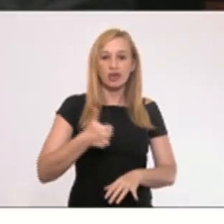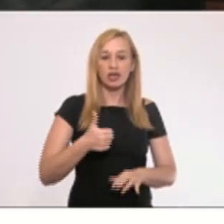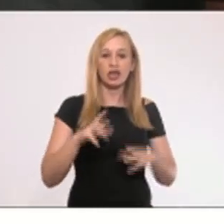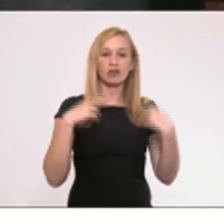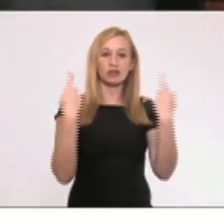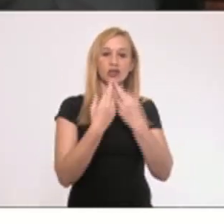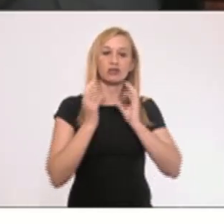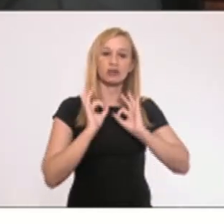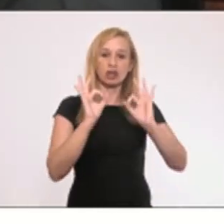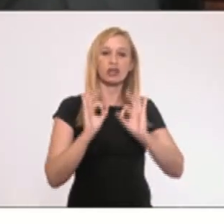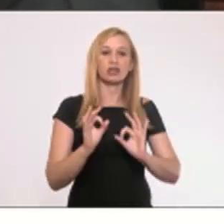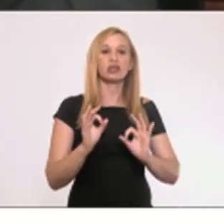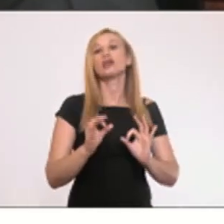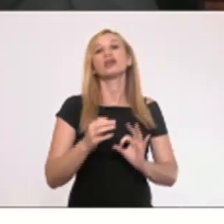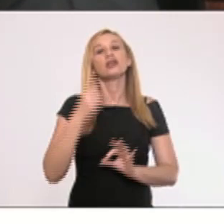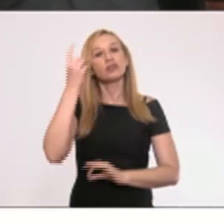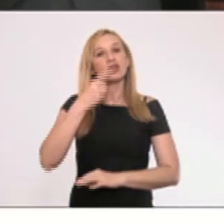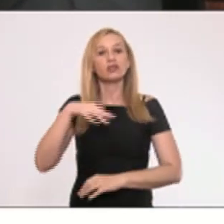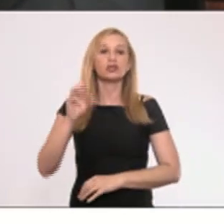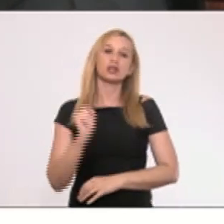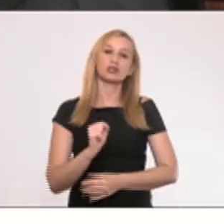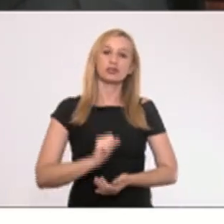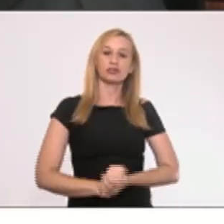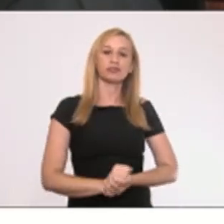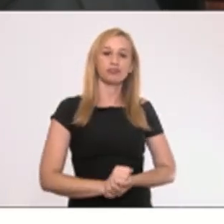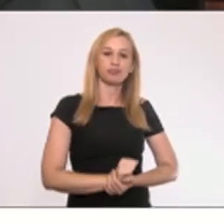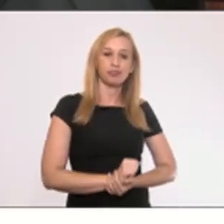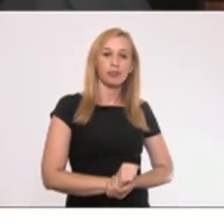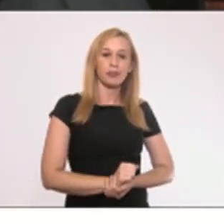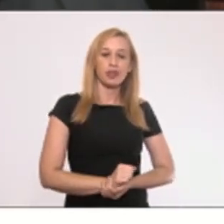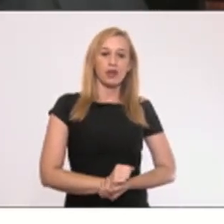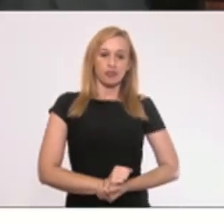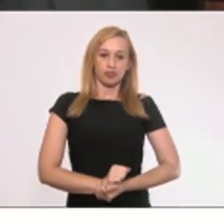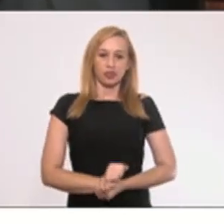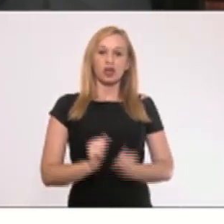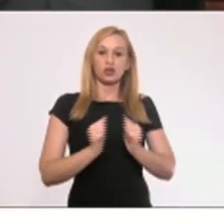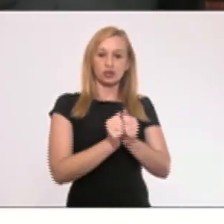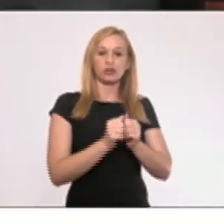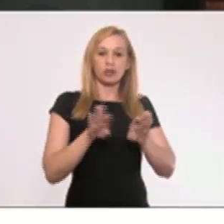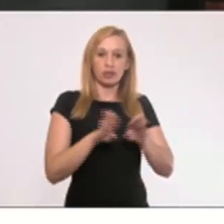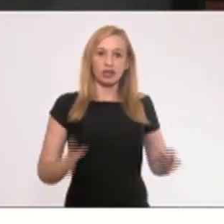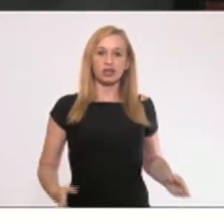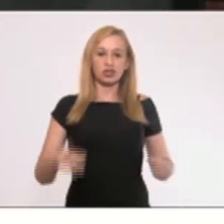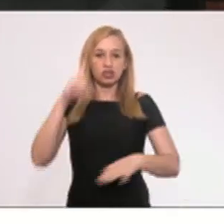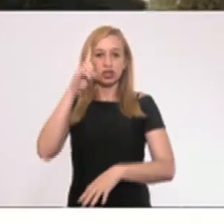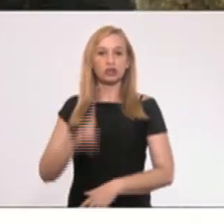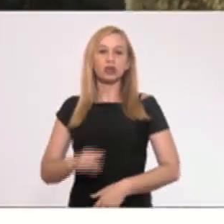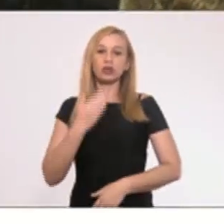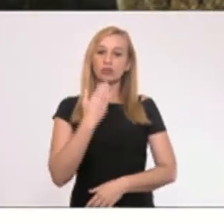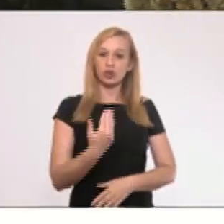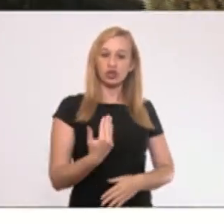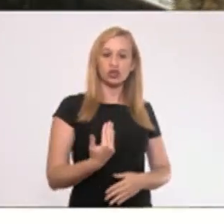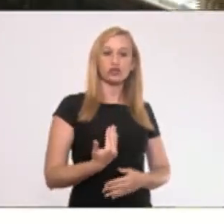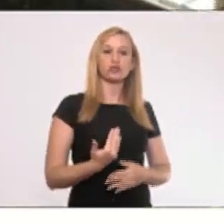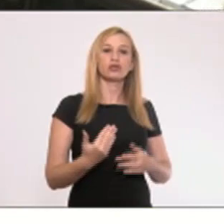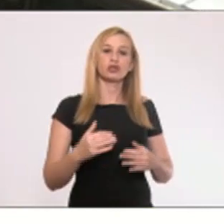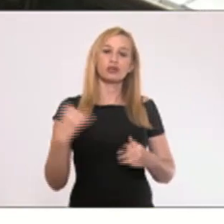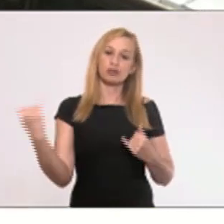deputado Gustavo Schmidt. Pela ordem, senhor presidente, eu protocolei junto à mesa diretora um requerimento de